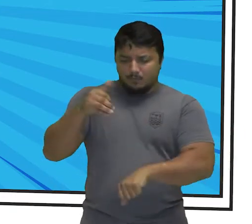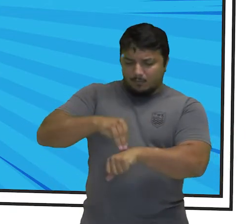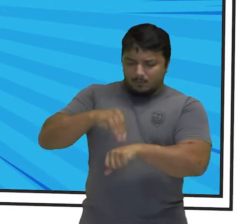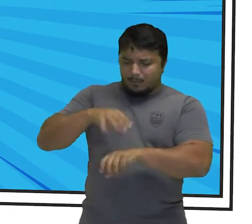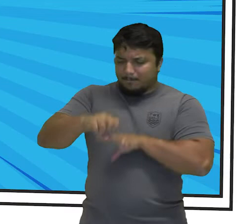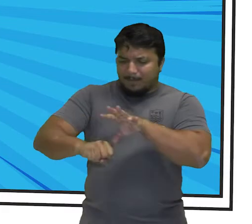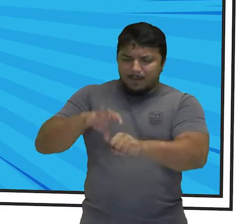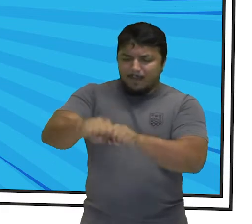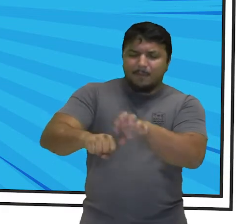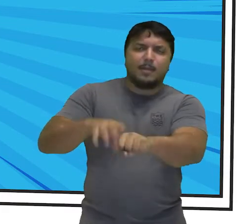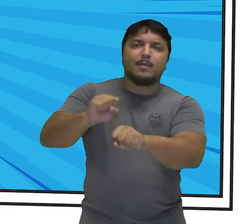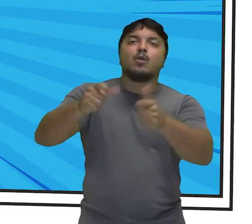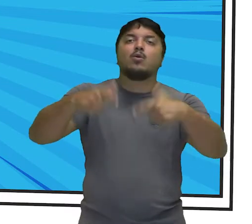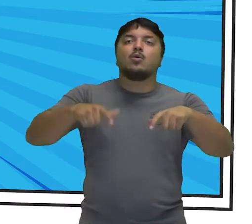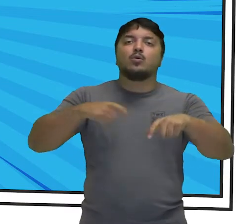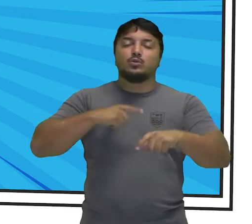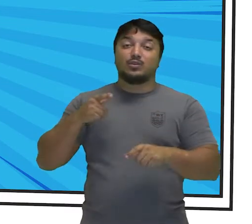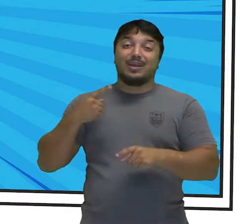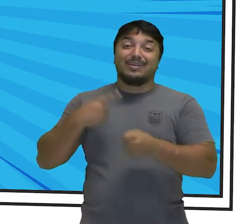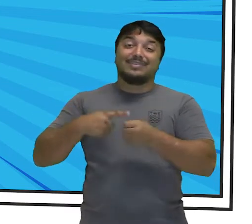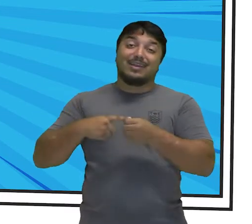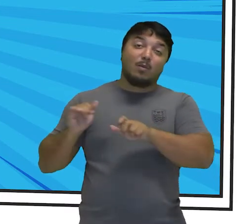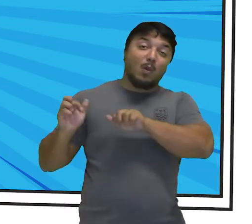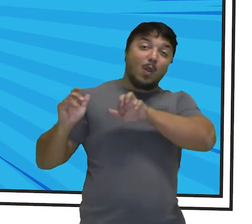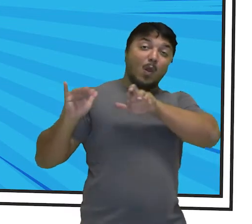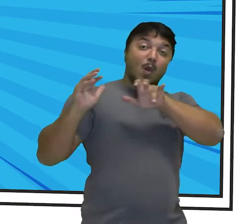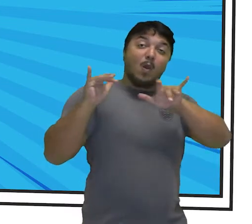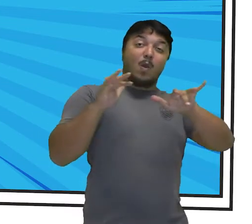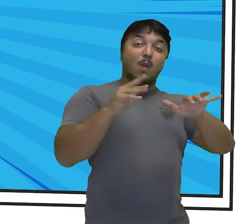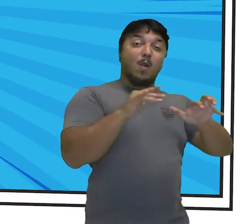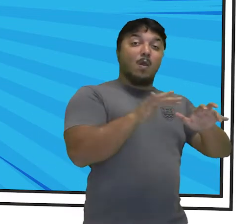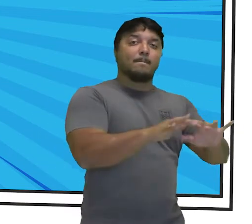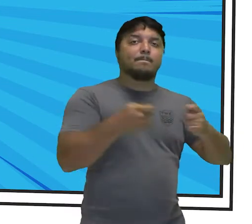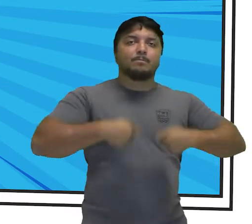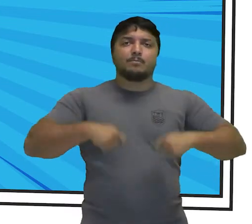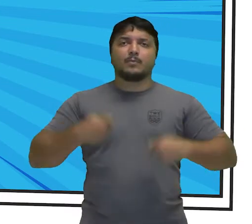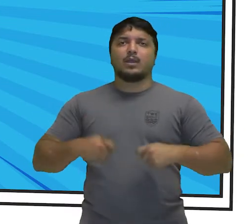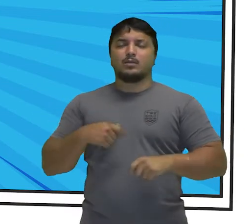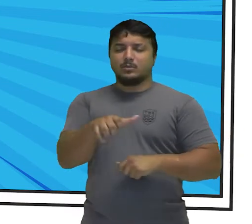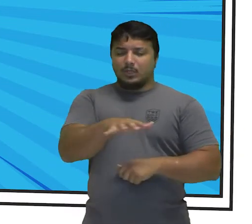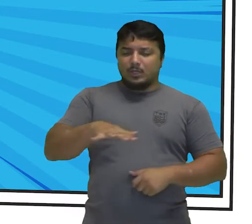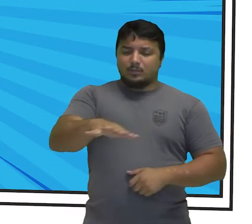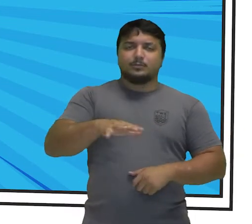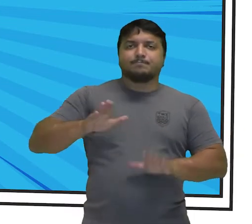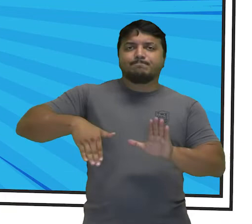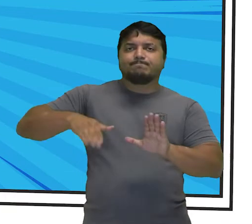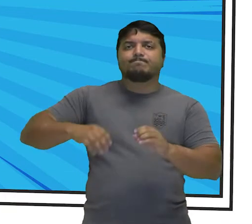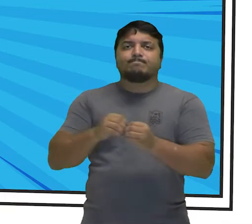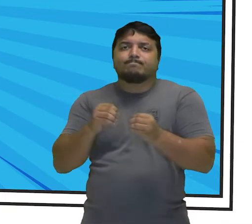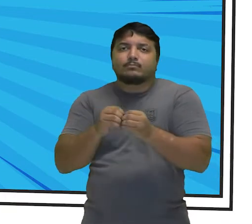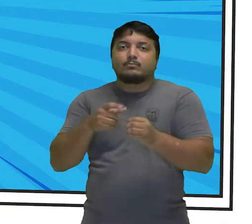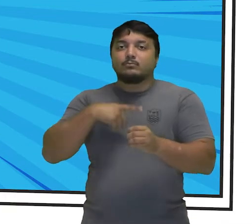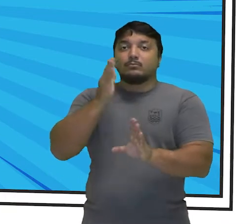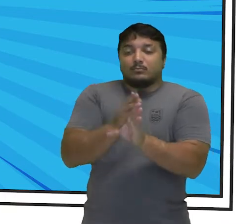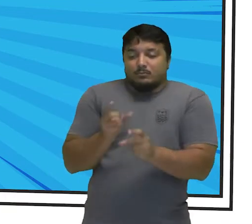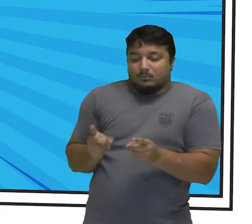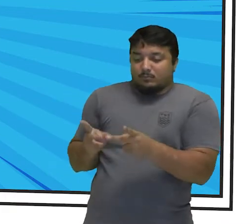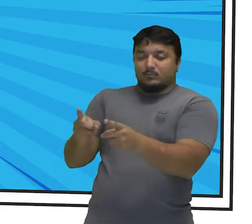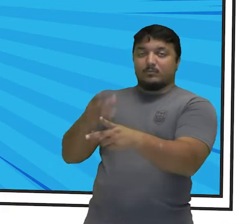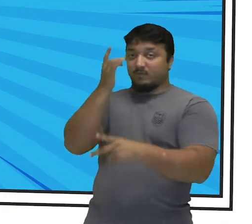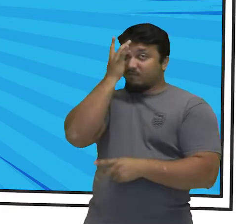a mineração, eu vou para o interior, saio desse litoral. Eu ainda preciso de uma área litorânea para escoar